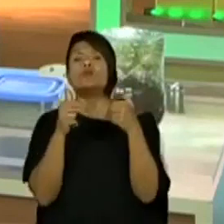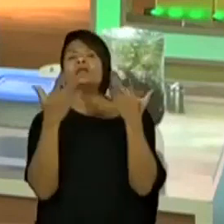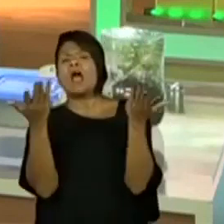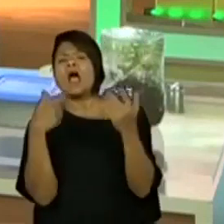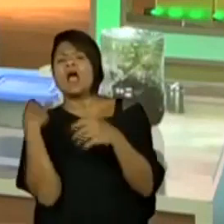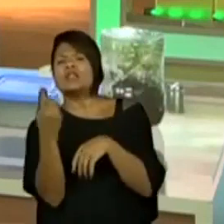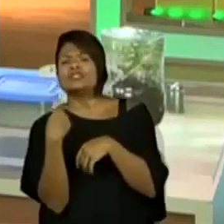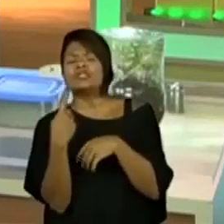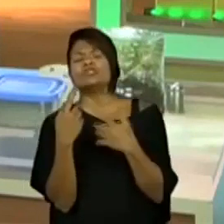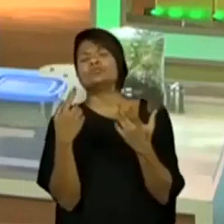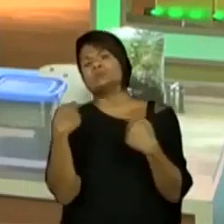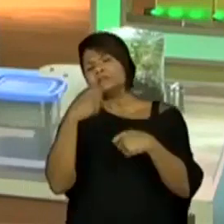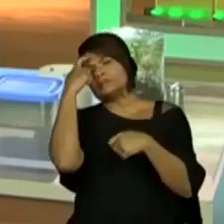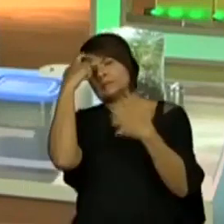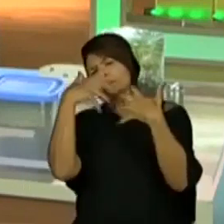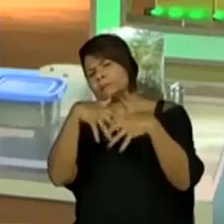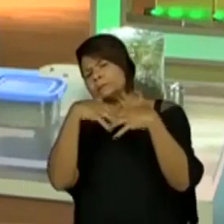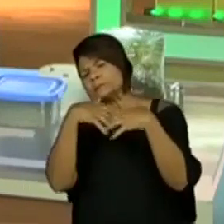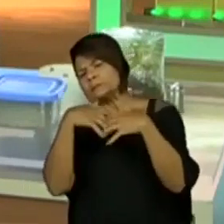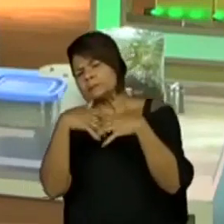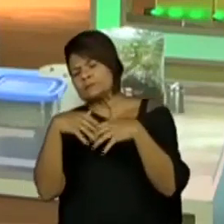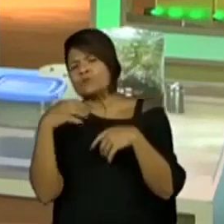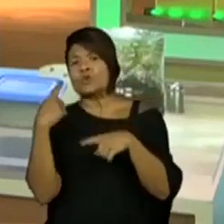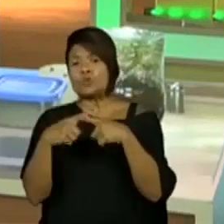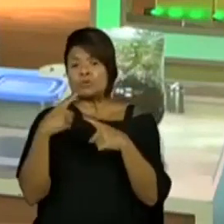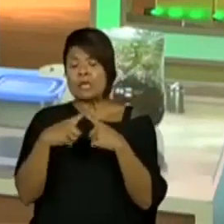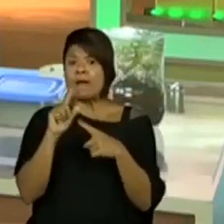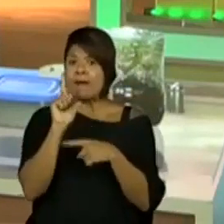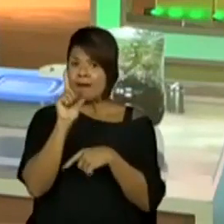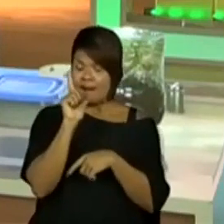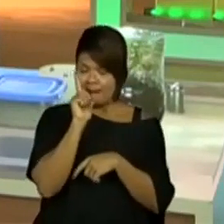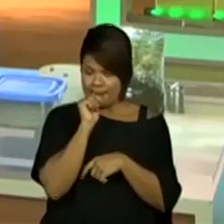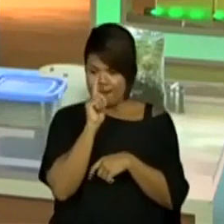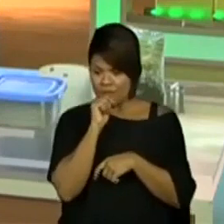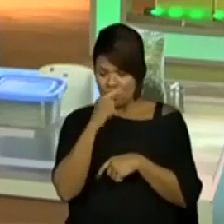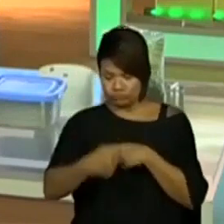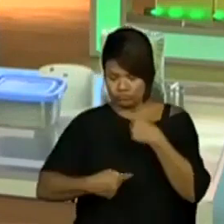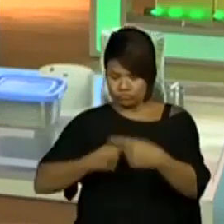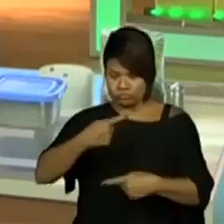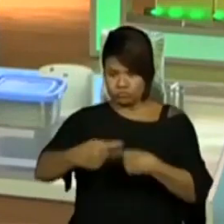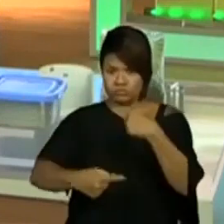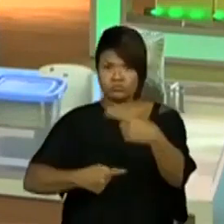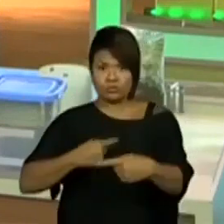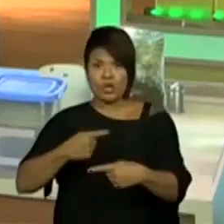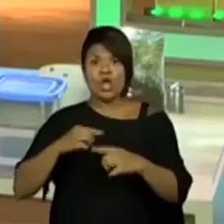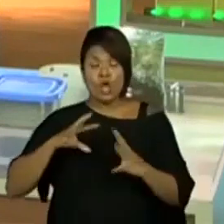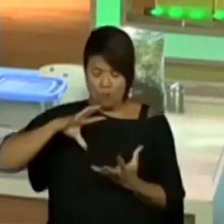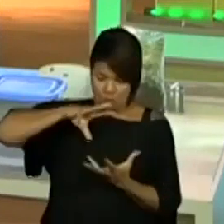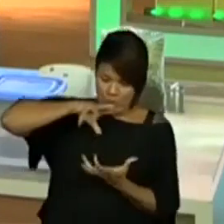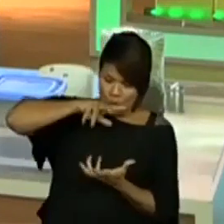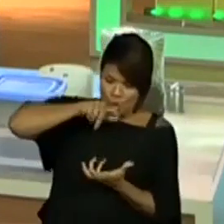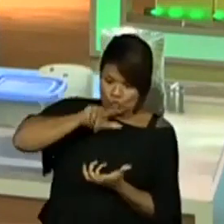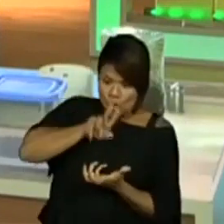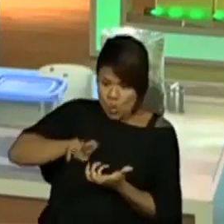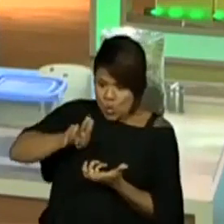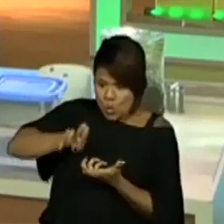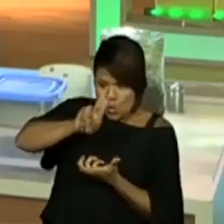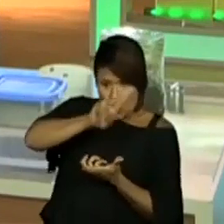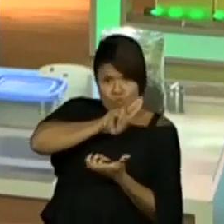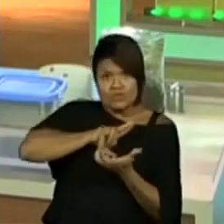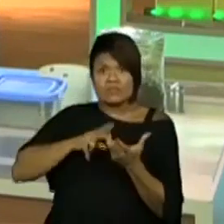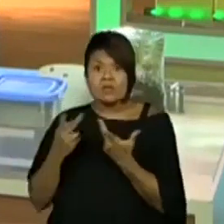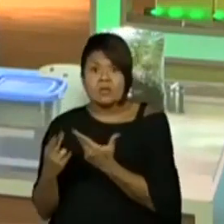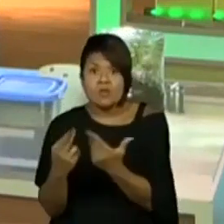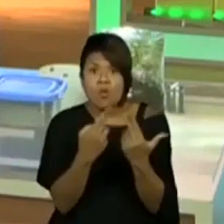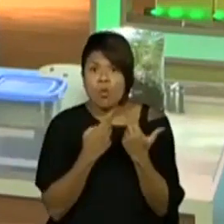do recurso não ser acessível da mesma forma para todas as pessoas do mundo, o uso consciente